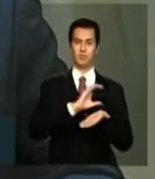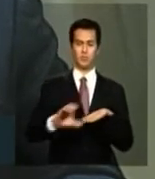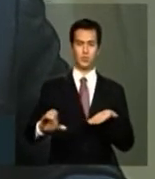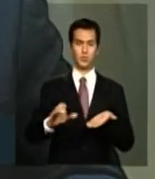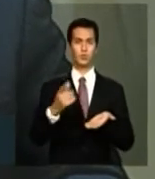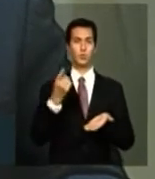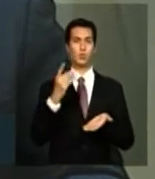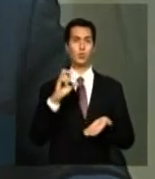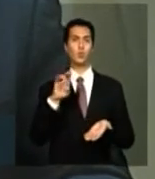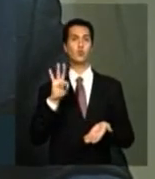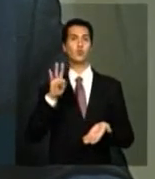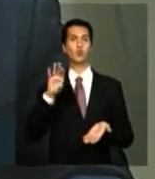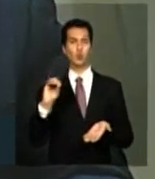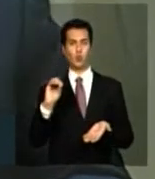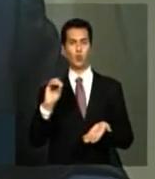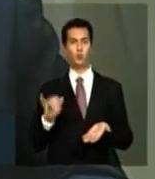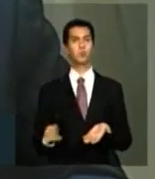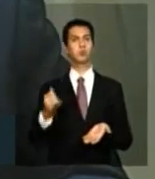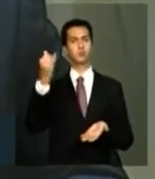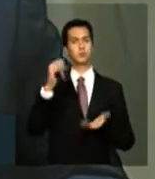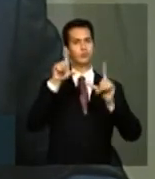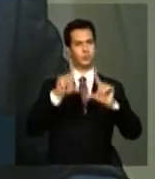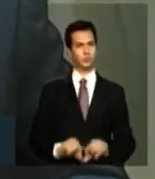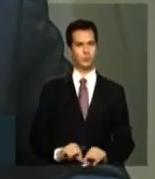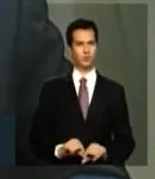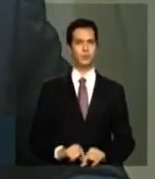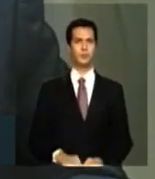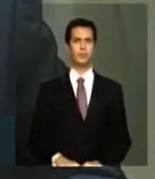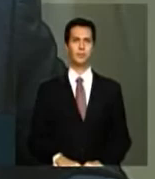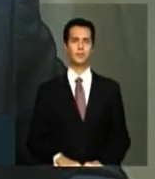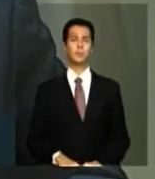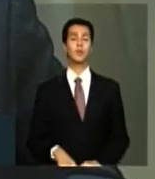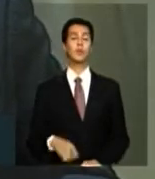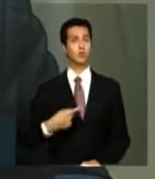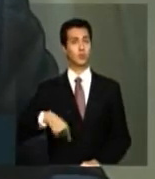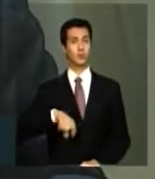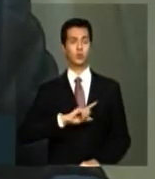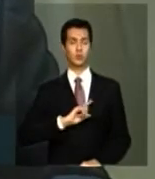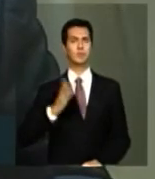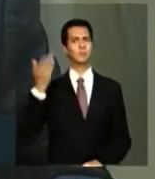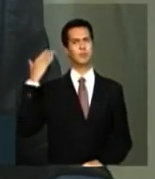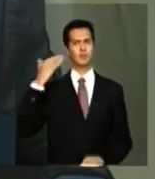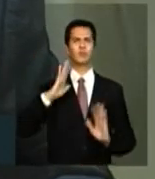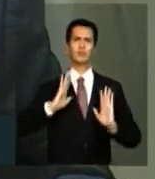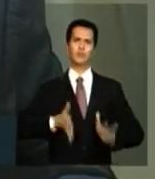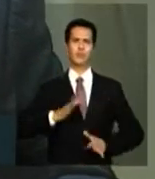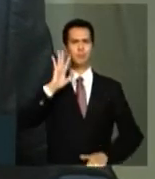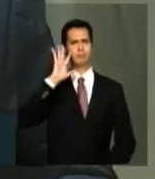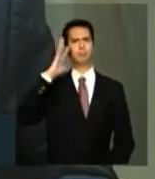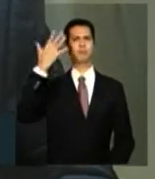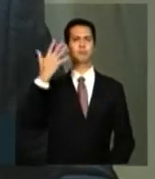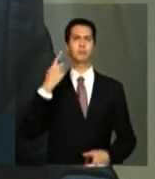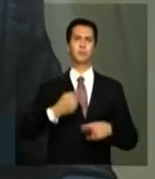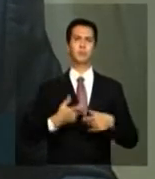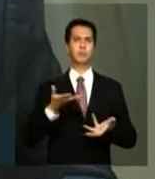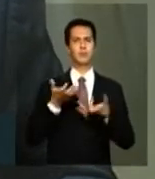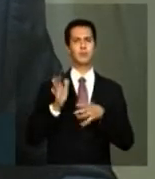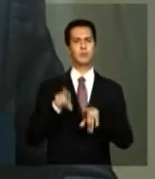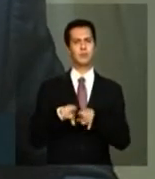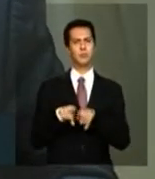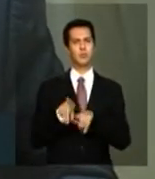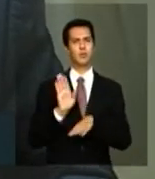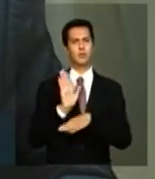importante é mais uma medida Porque nós já tomamos outras medidas que tem que vem no sentido de reduzir o custo do